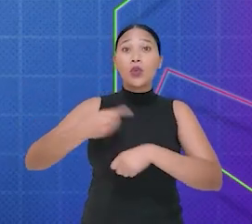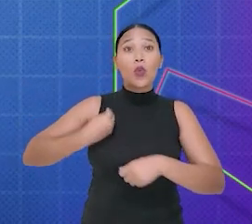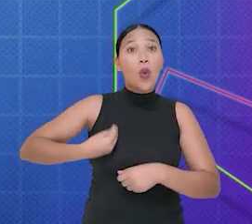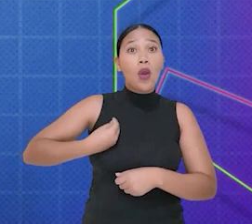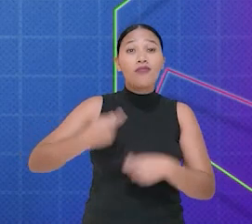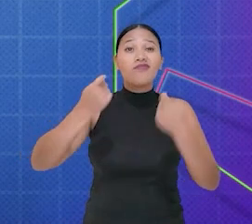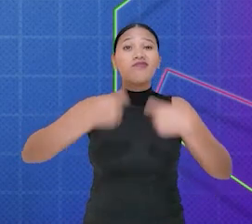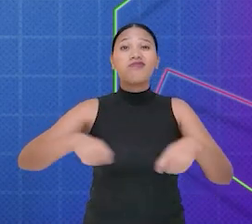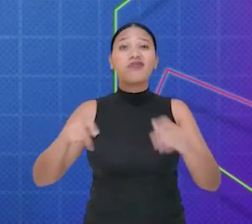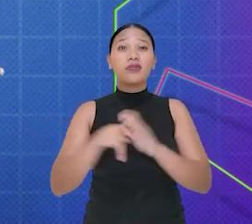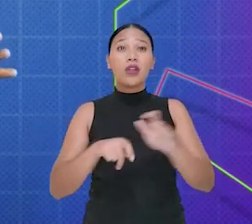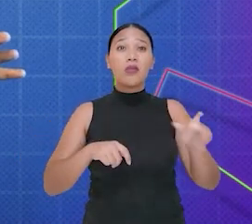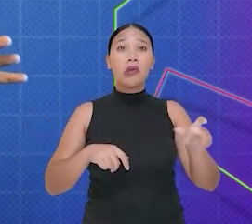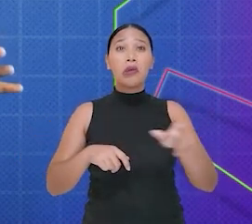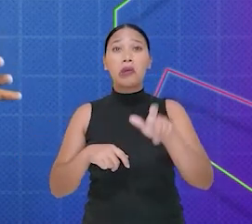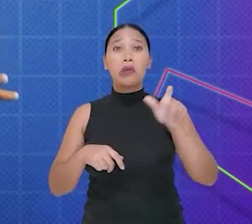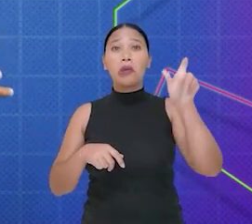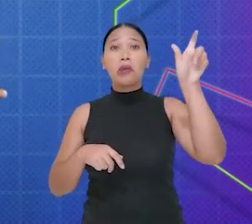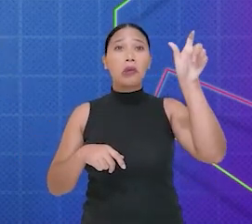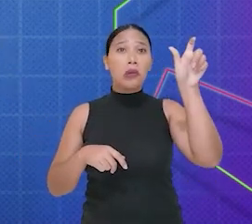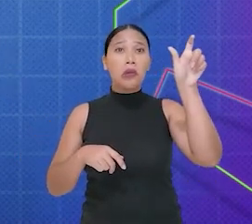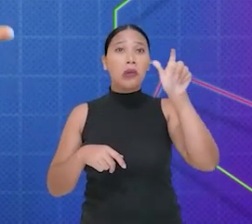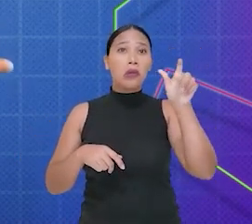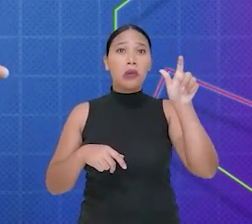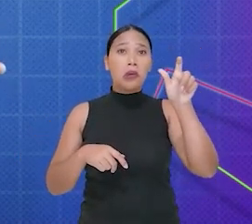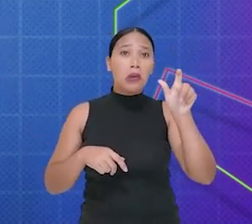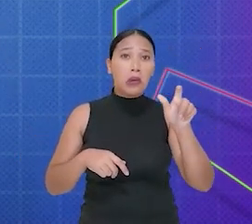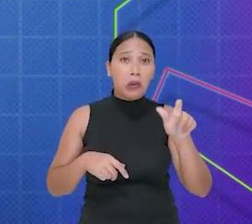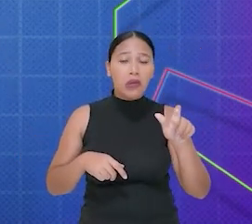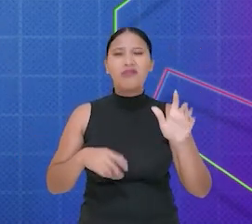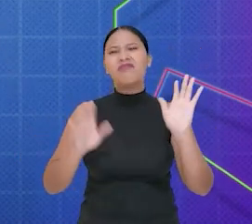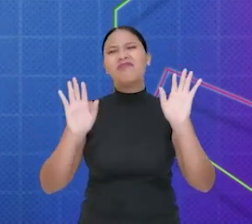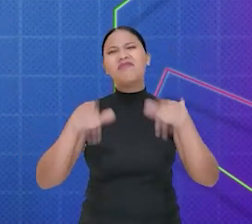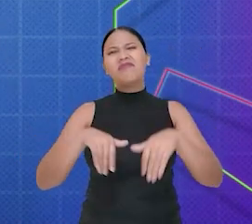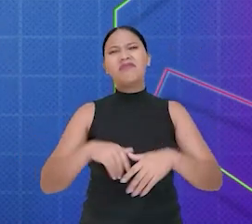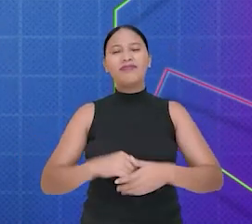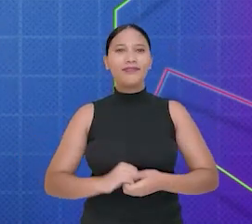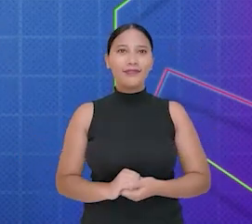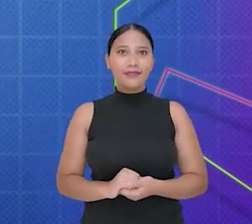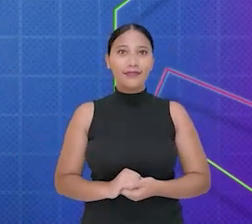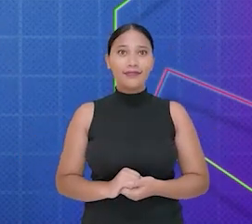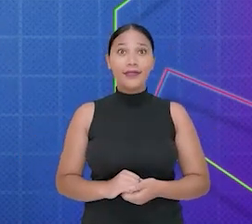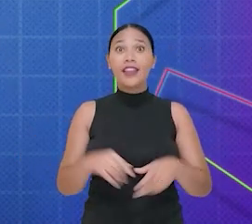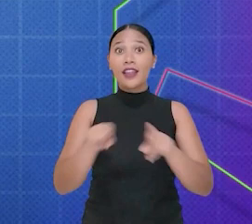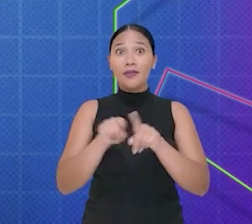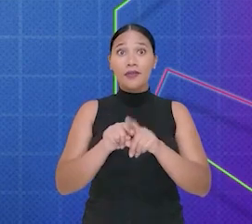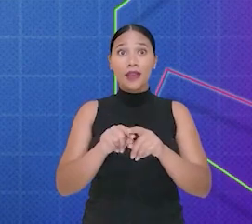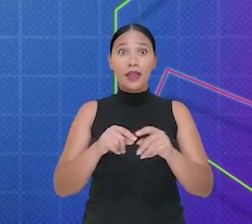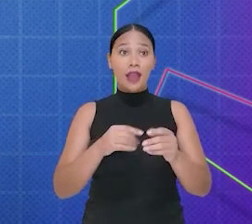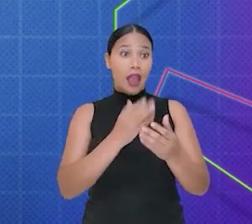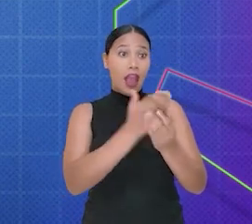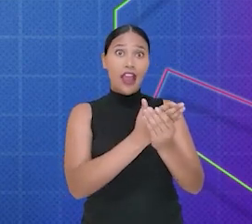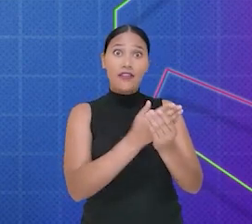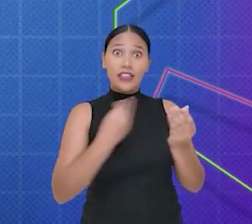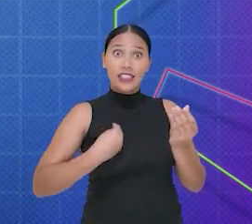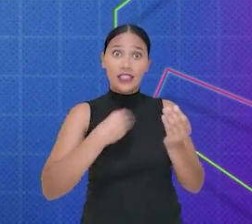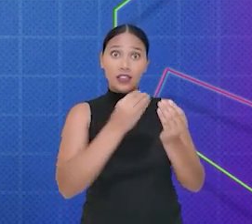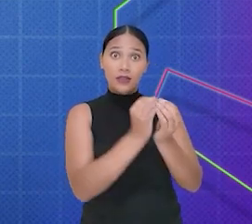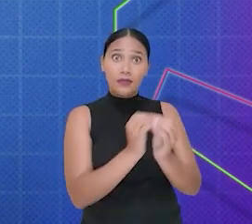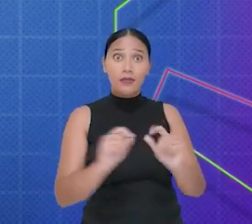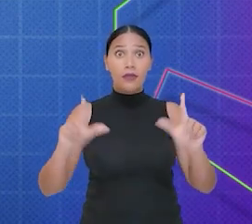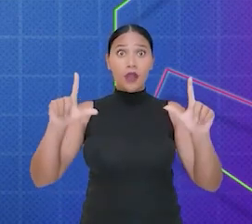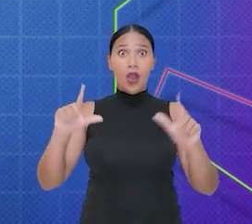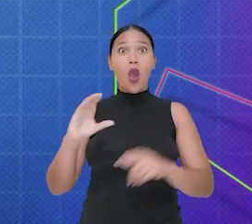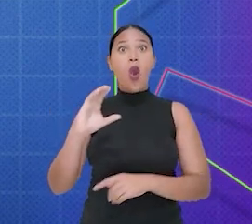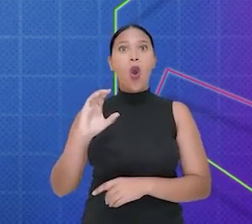arquivo atual sem a necessidade de usar o mouse ou acessar o menu Arquivo no topo da tela. abrir um arquivo existente